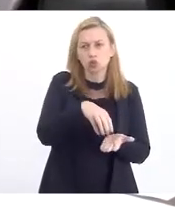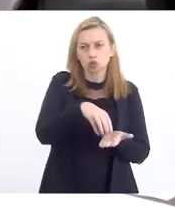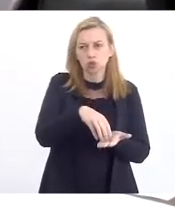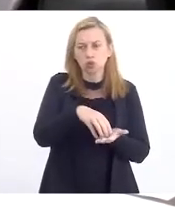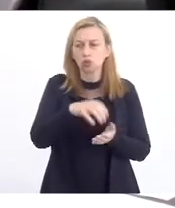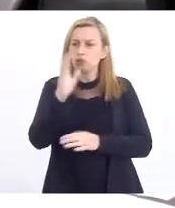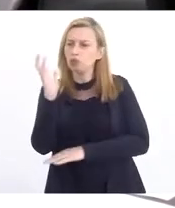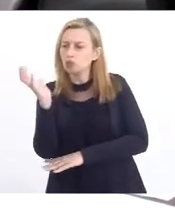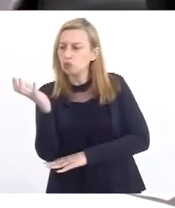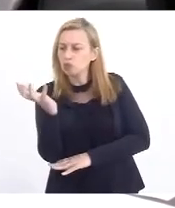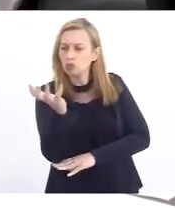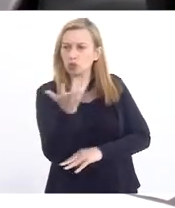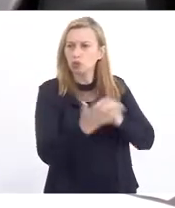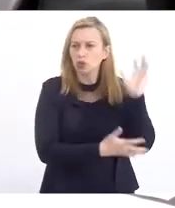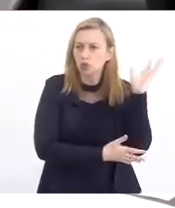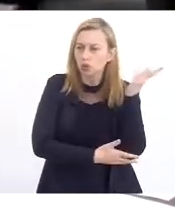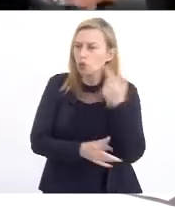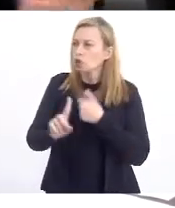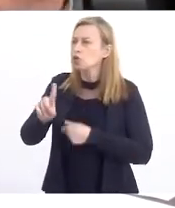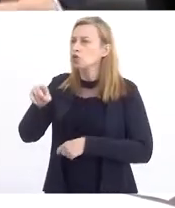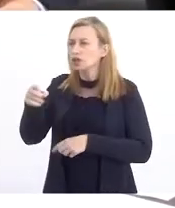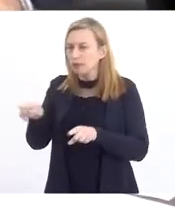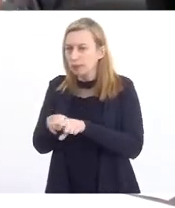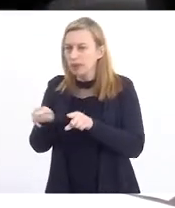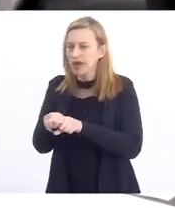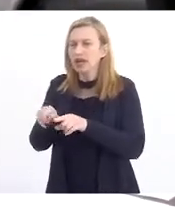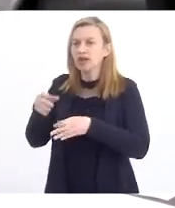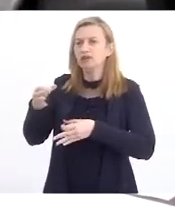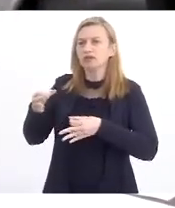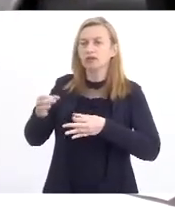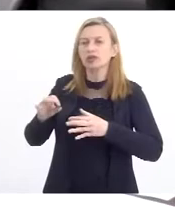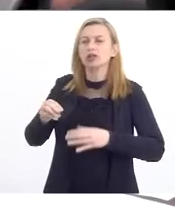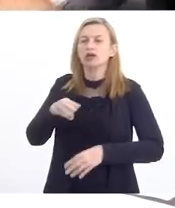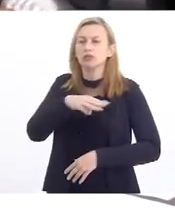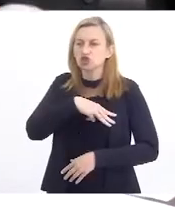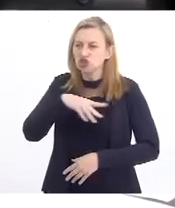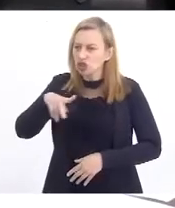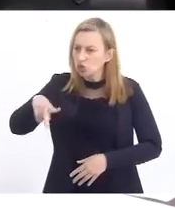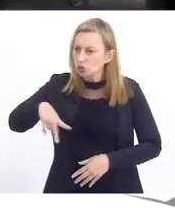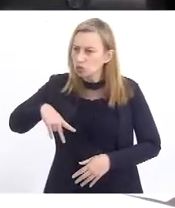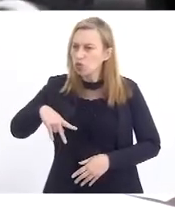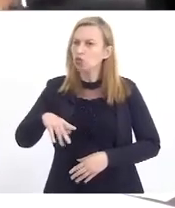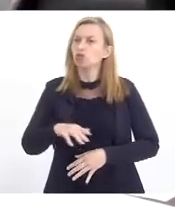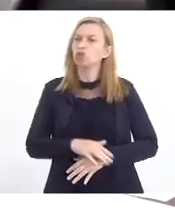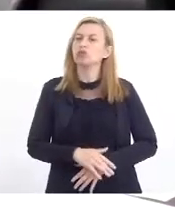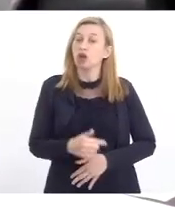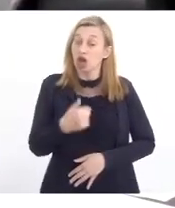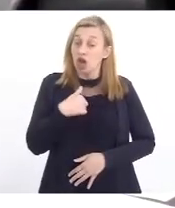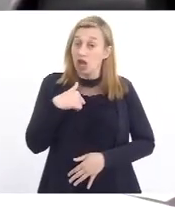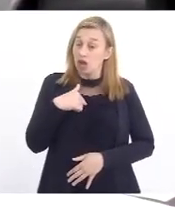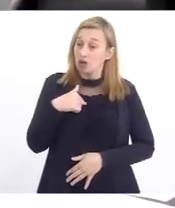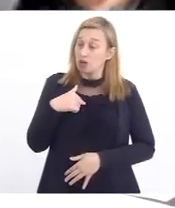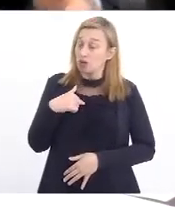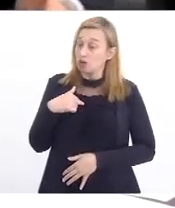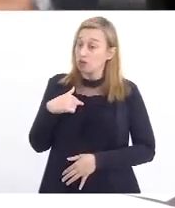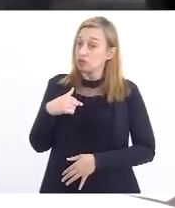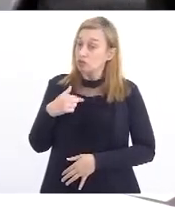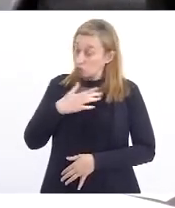o douto Ministério Público, é quem eu sou fã